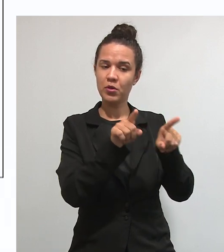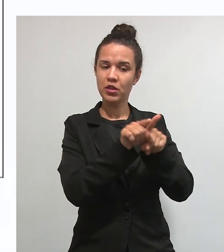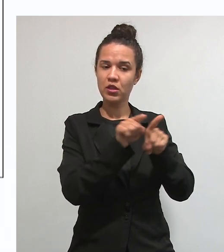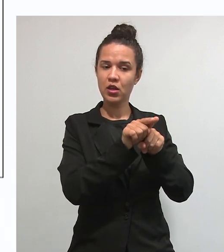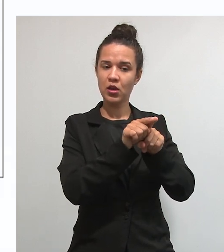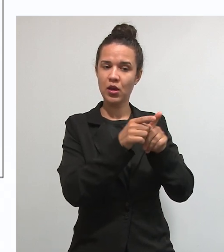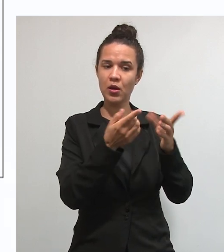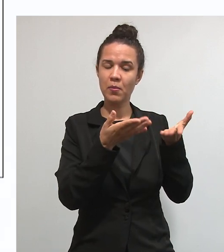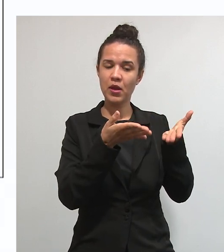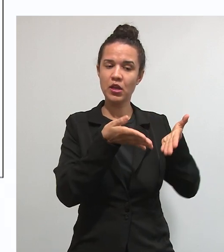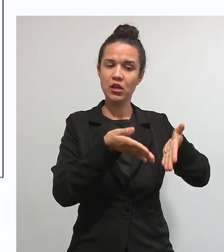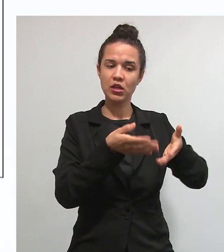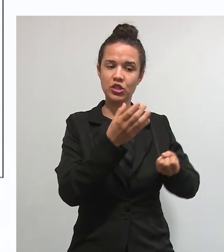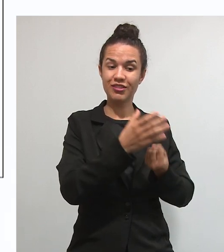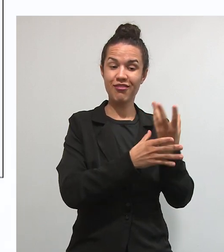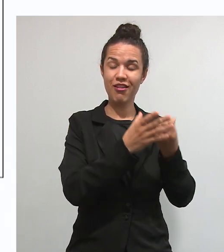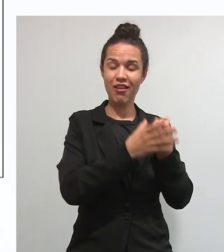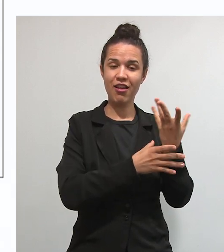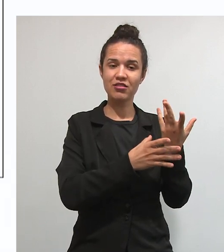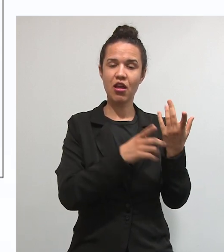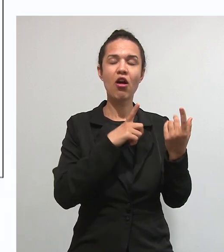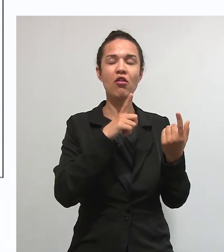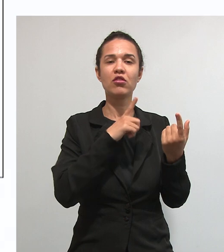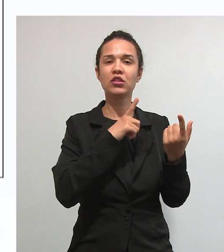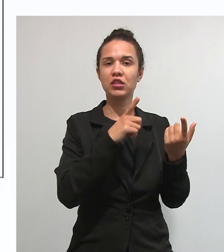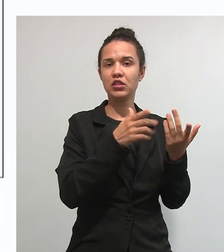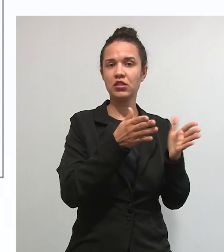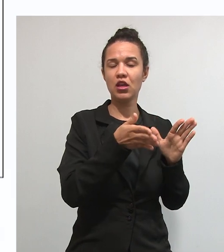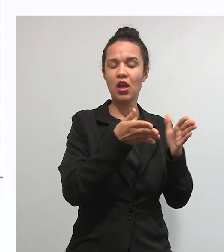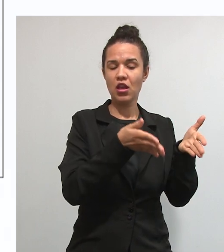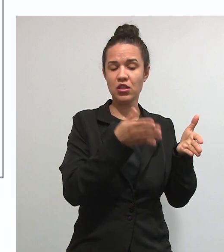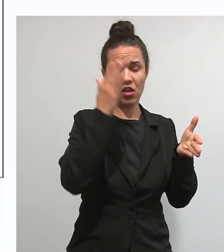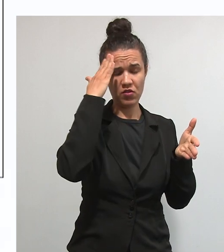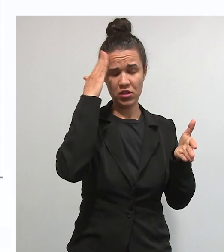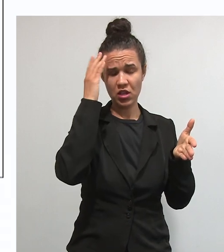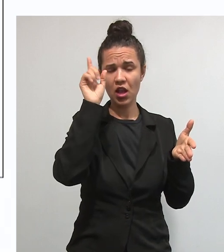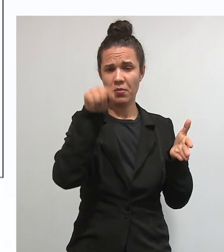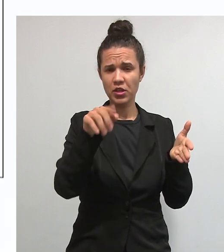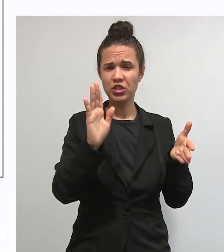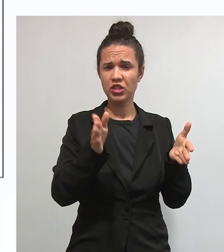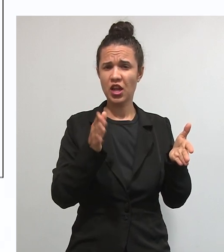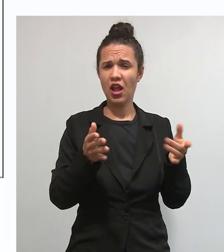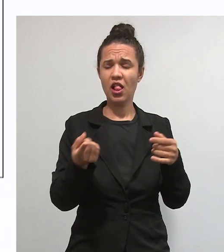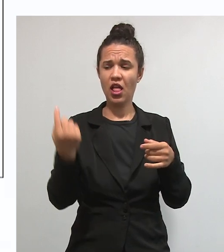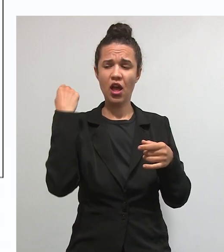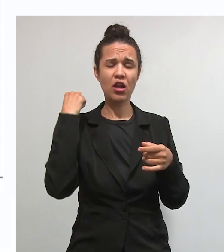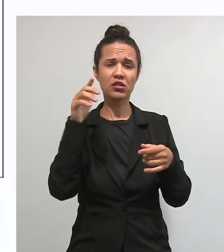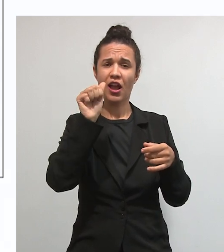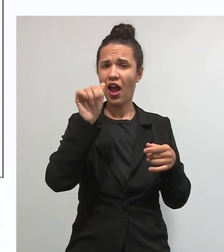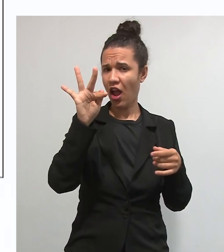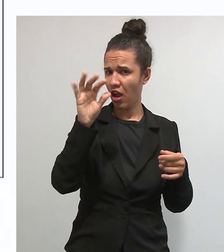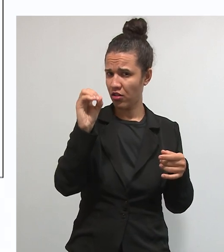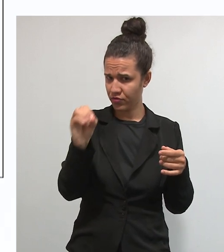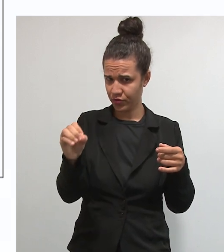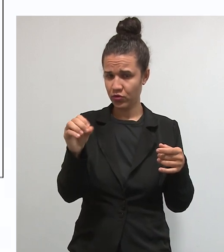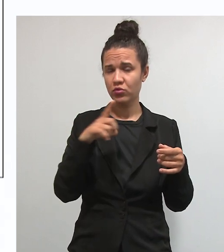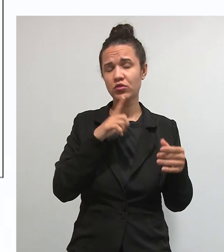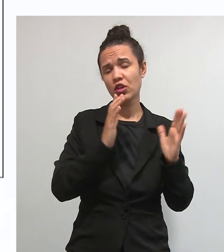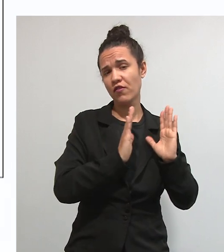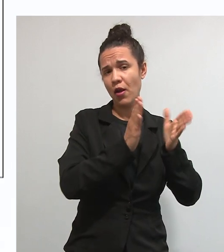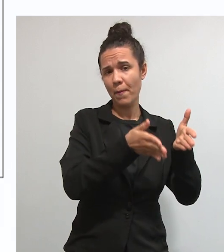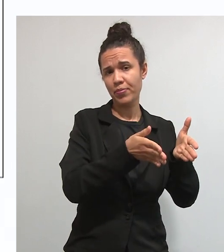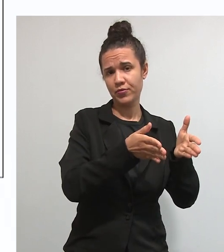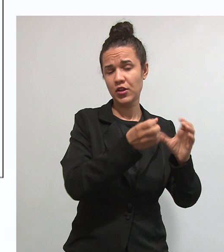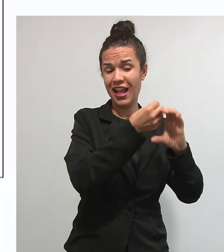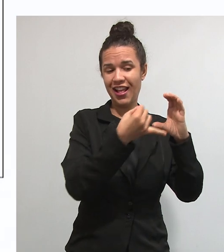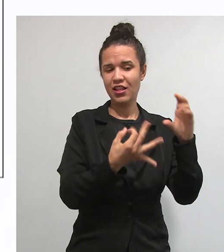receita de capital. Então, já vi a classificação, vocês estudaram essa classificação lá em AFO, tá? Quanto por categoria